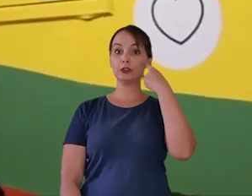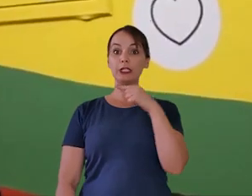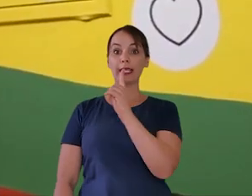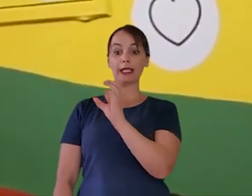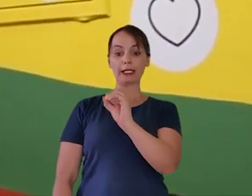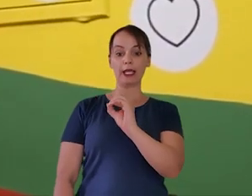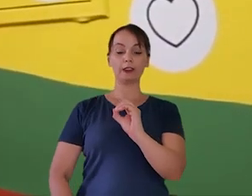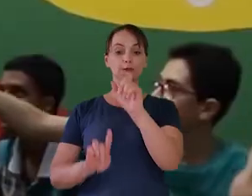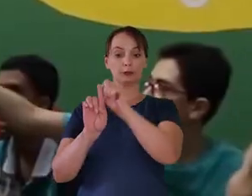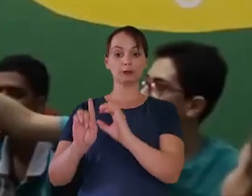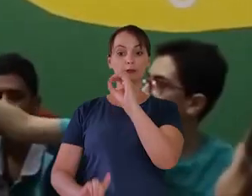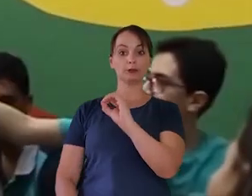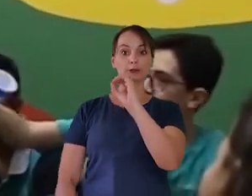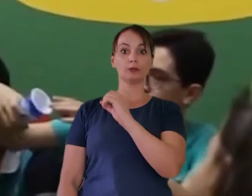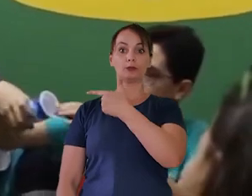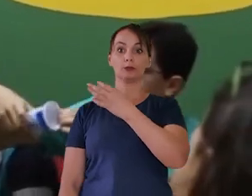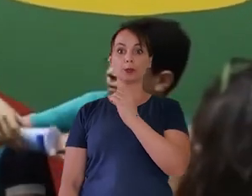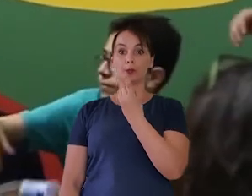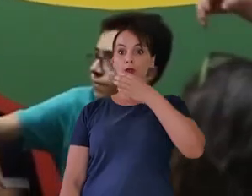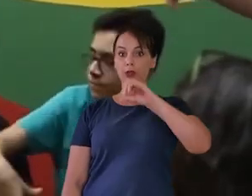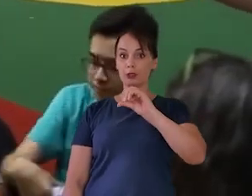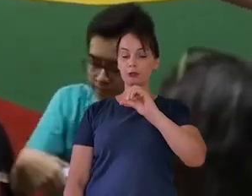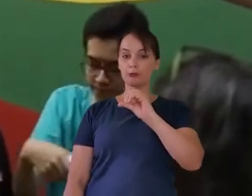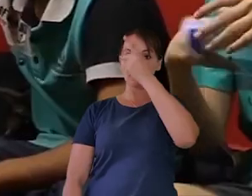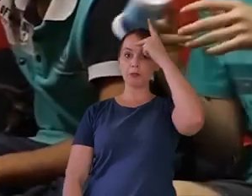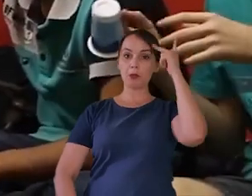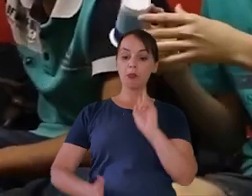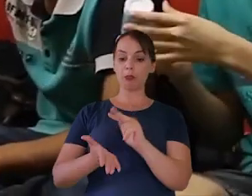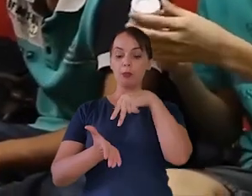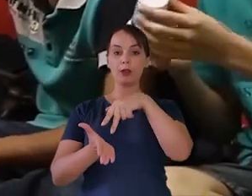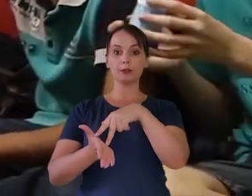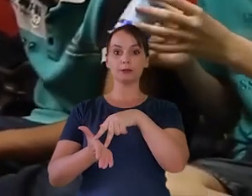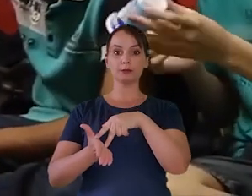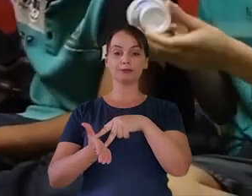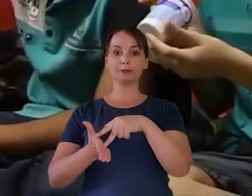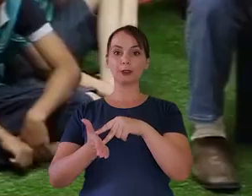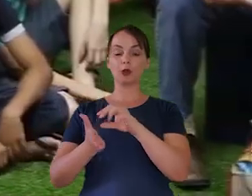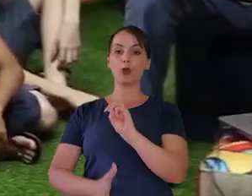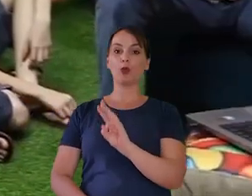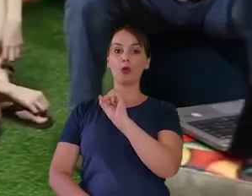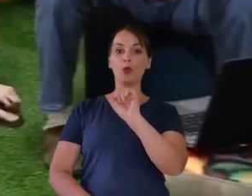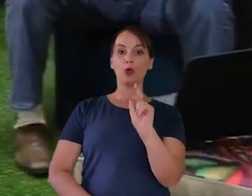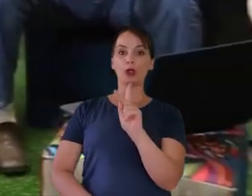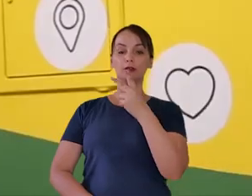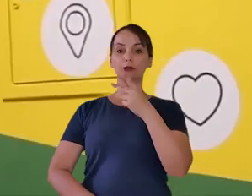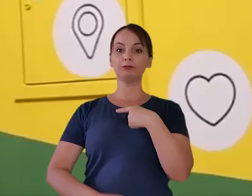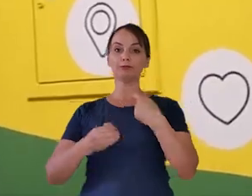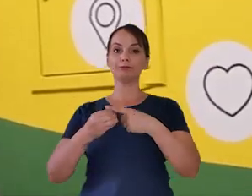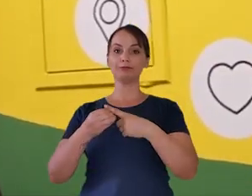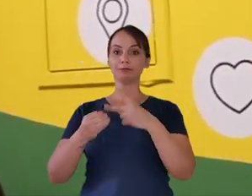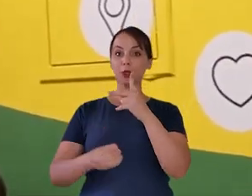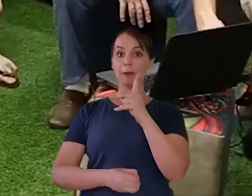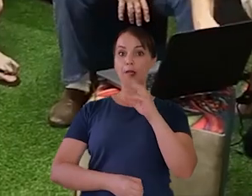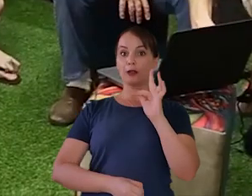No dia 10 de outubro de 2019, os participantes do WASH de Prado Ferreira realizaram uma oficina de fabricação de